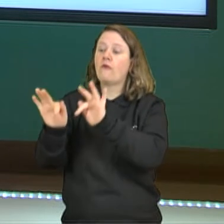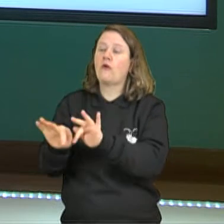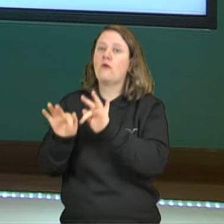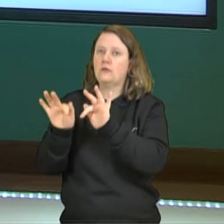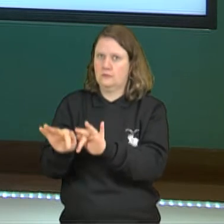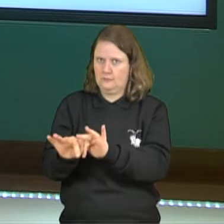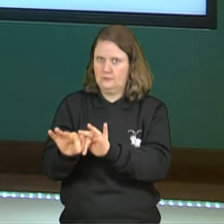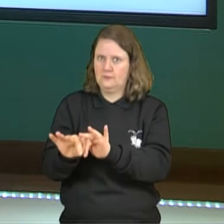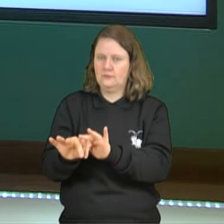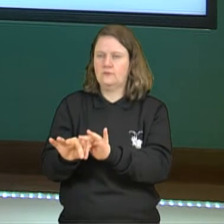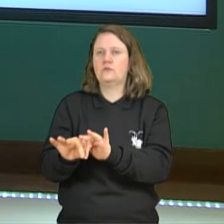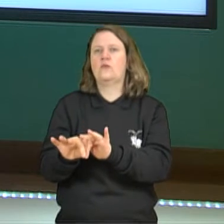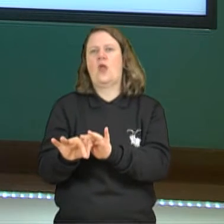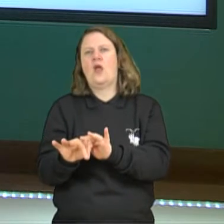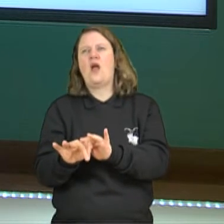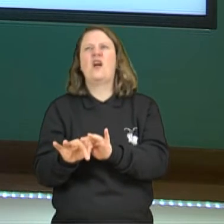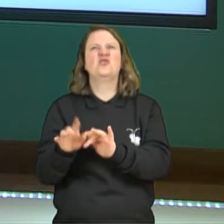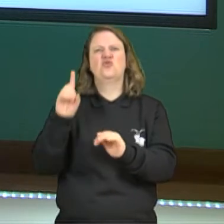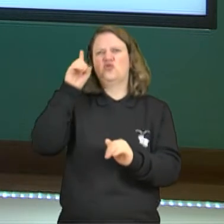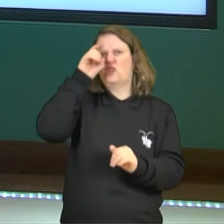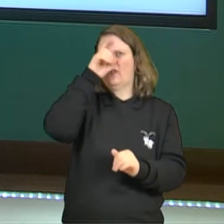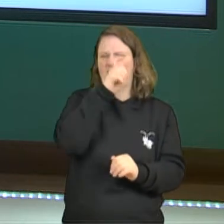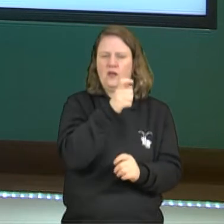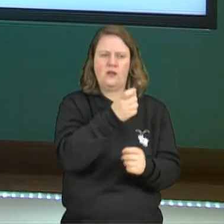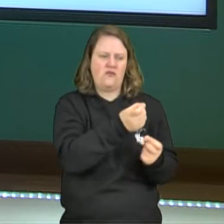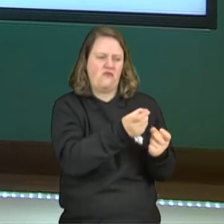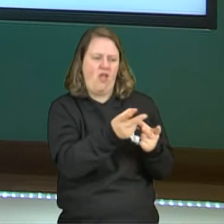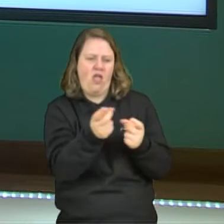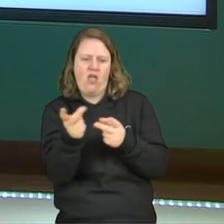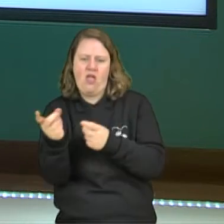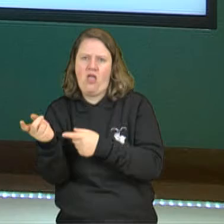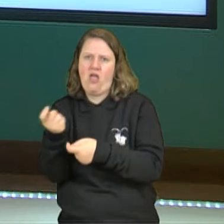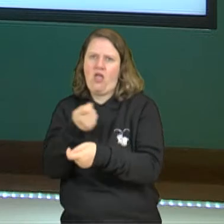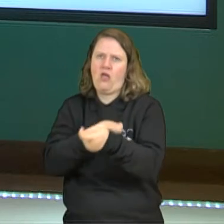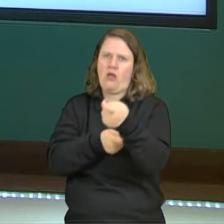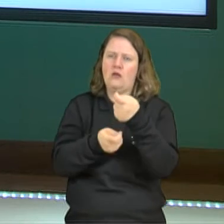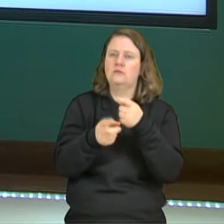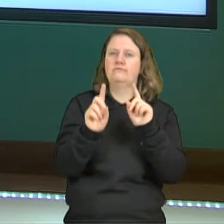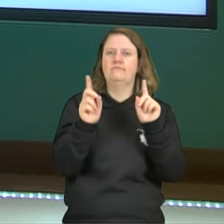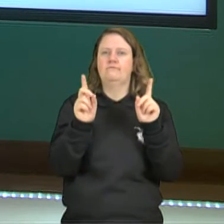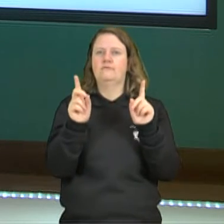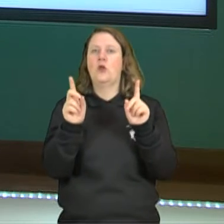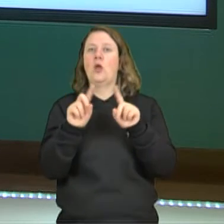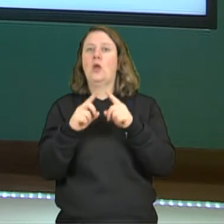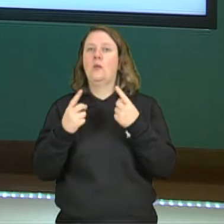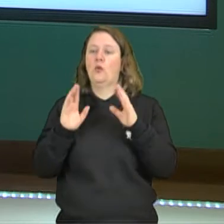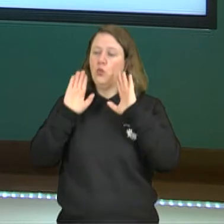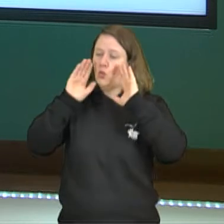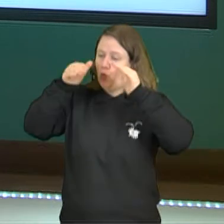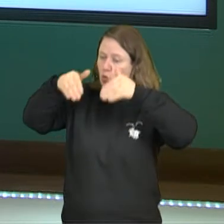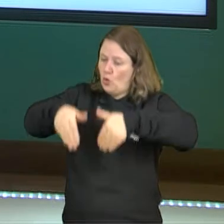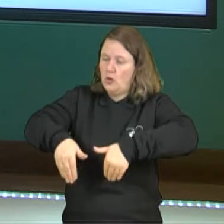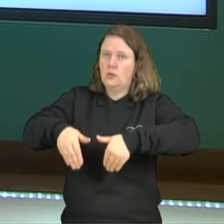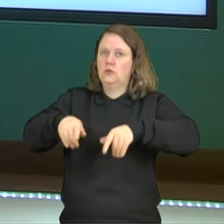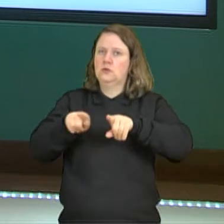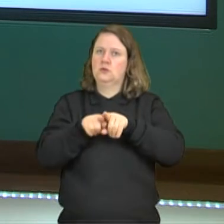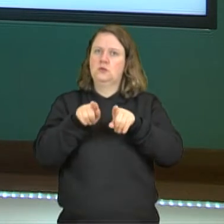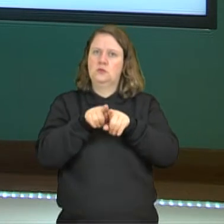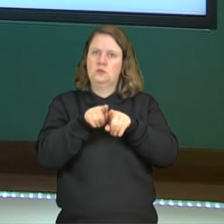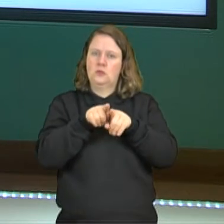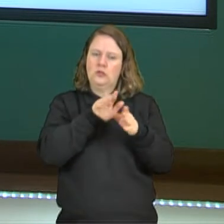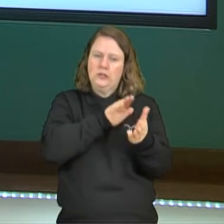unidade. Dificilmente havia comércio entre os feudos, né? Então se produzia no feudo, se consumia no